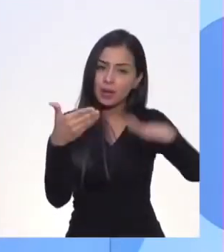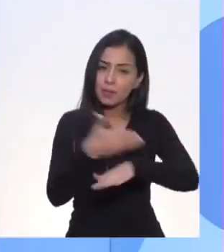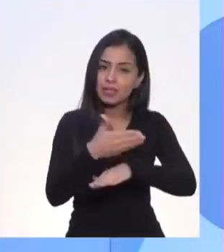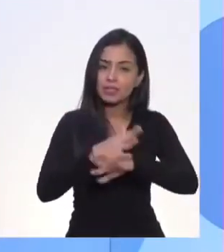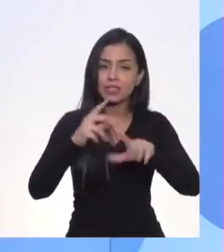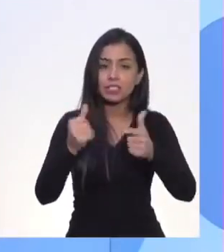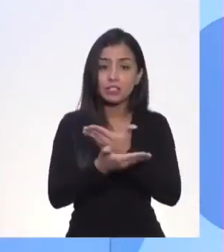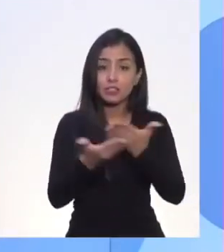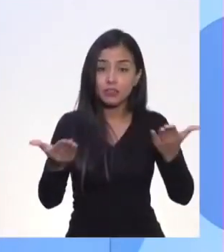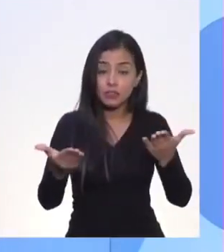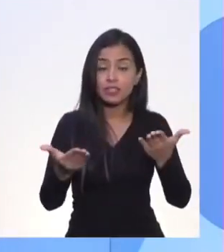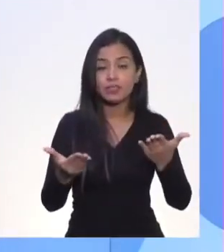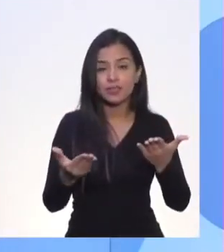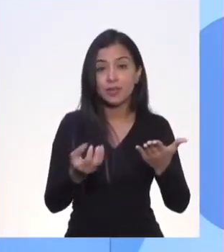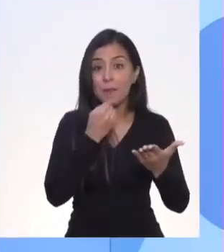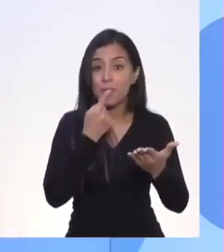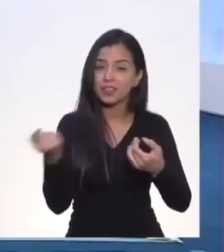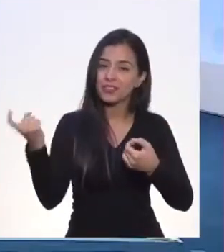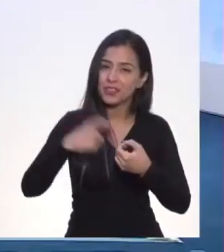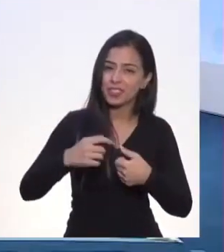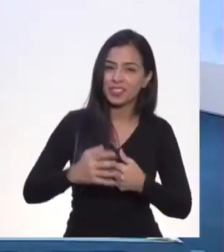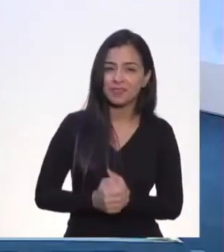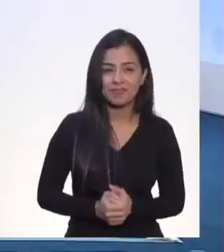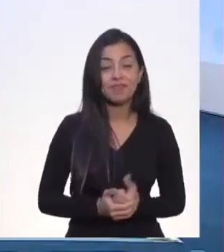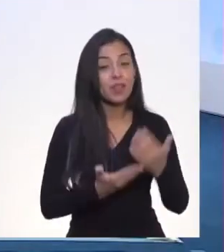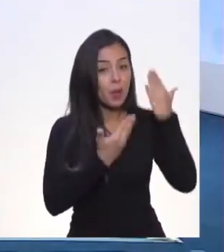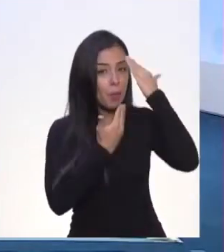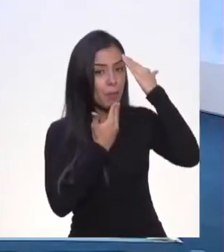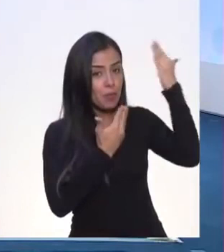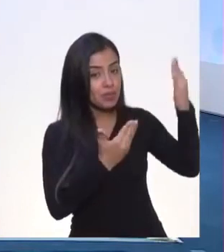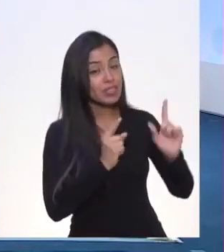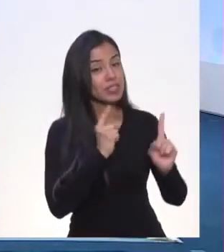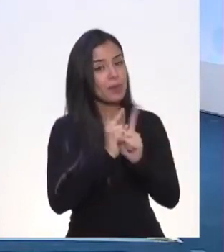de vocês, que bom que nós voltamos. Muito